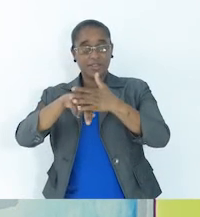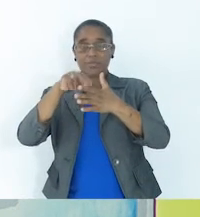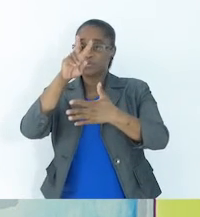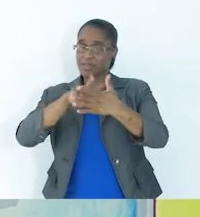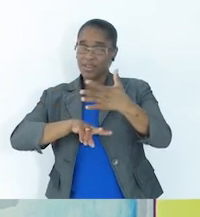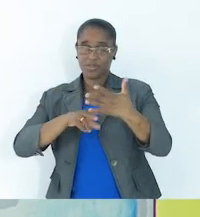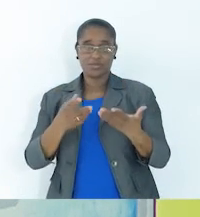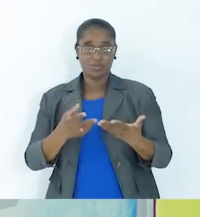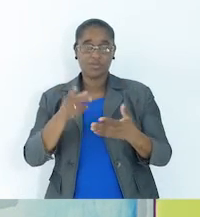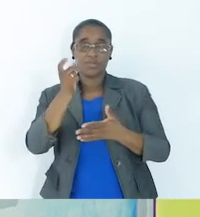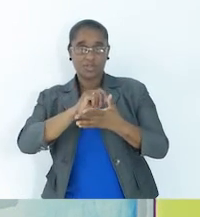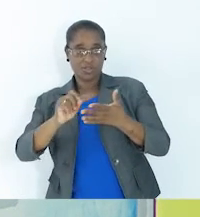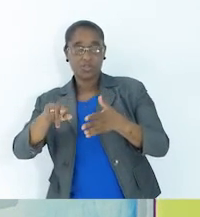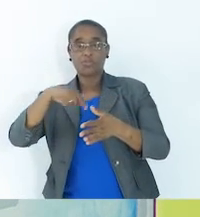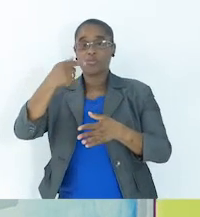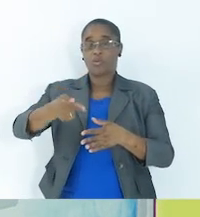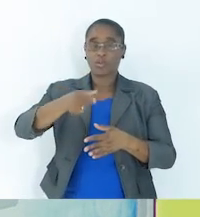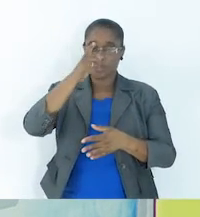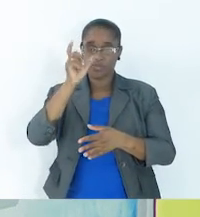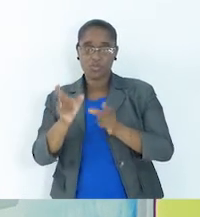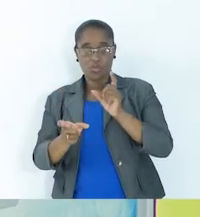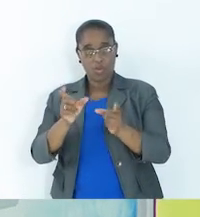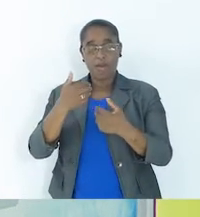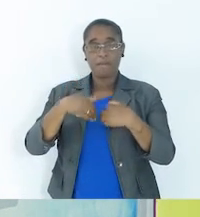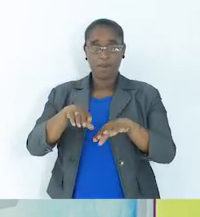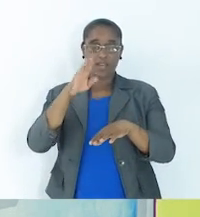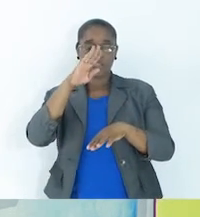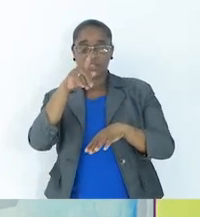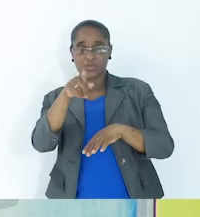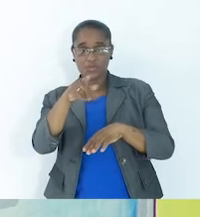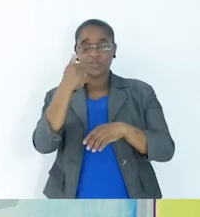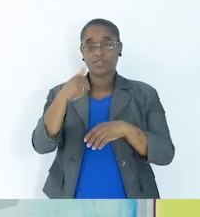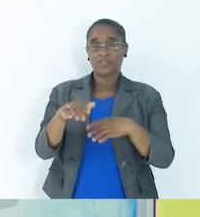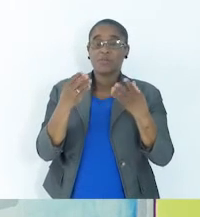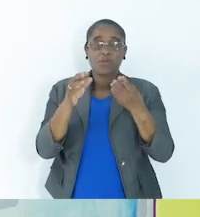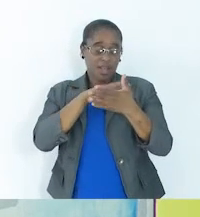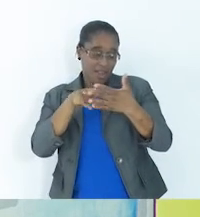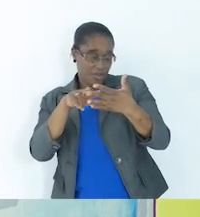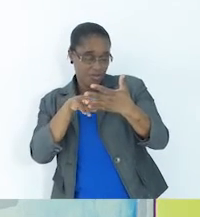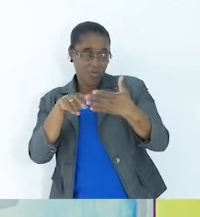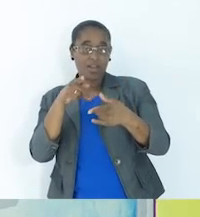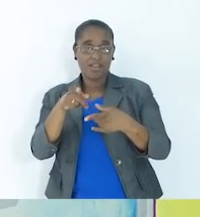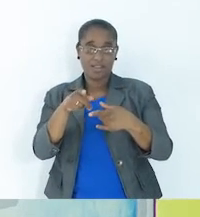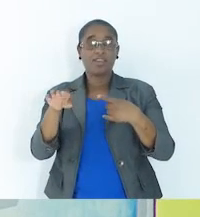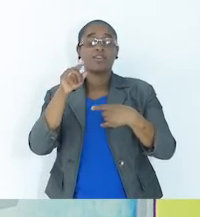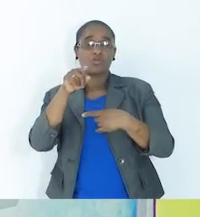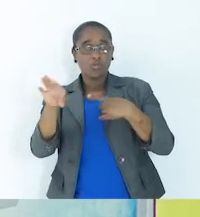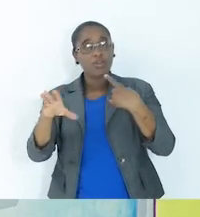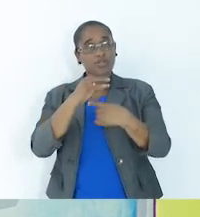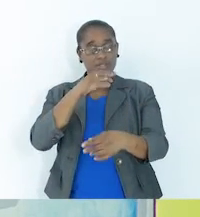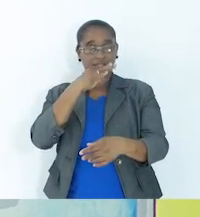texto escrito por outra pessoa. Mas, se tu tiveres muita leitura em linha, vais conseguir dizer